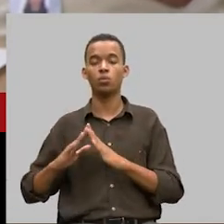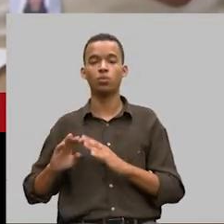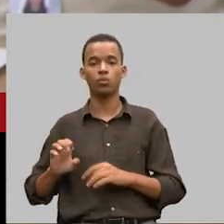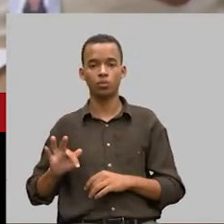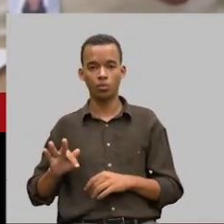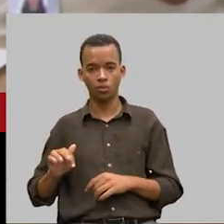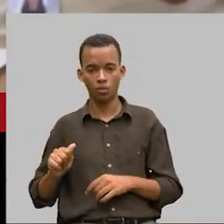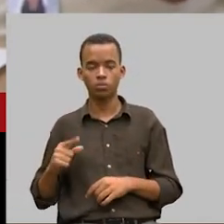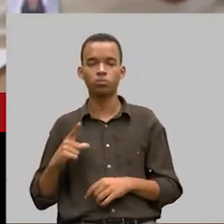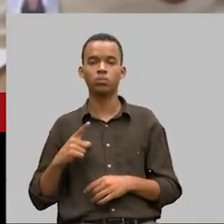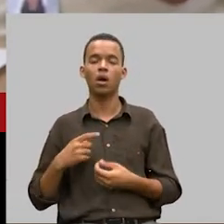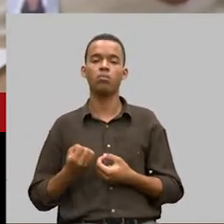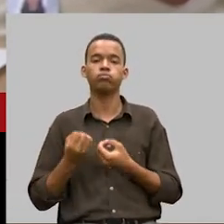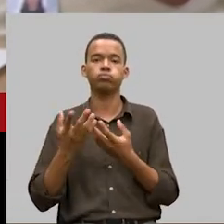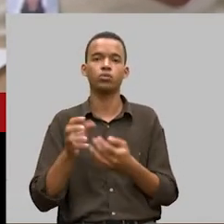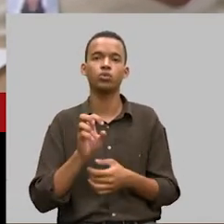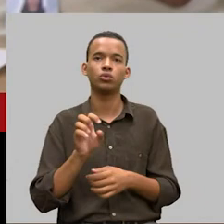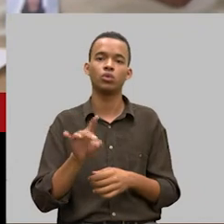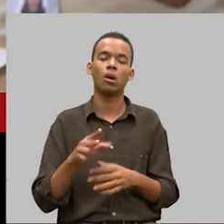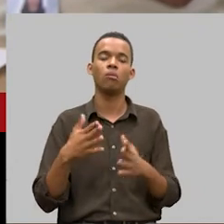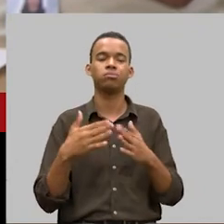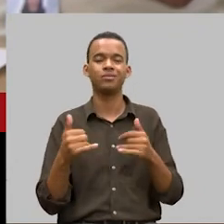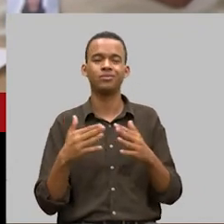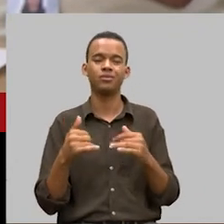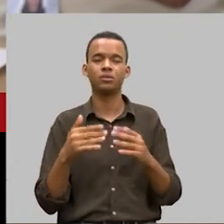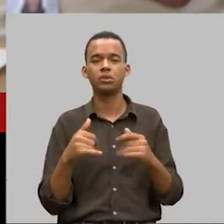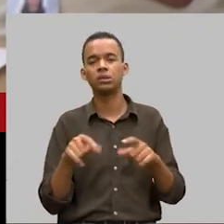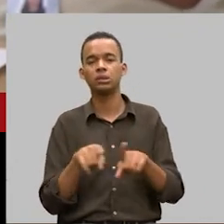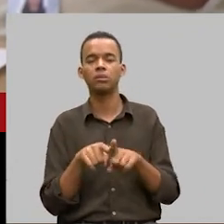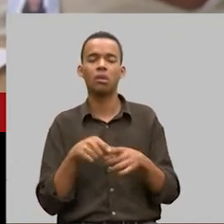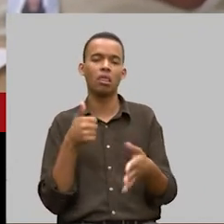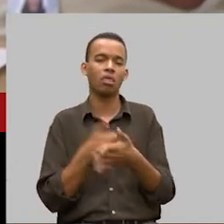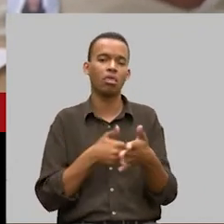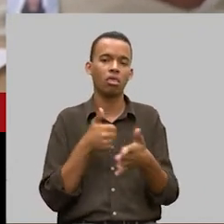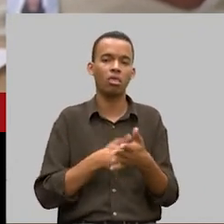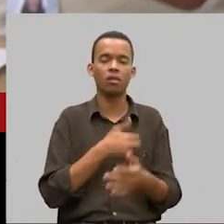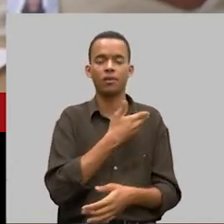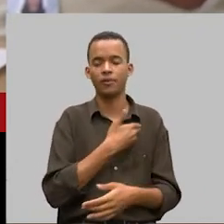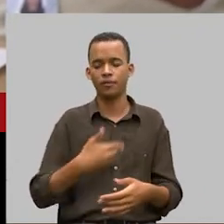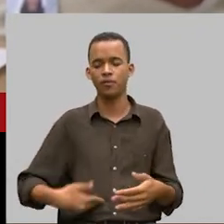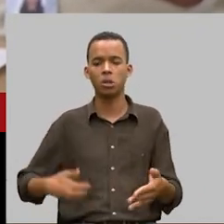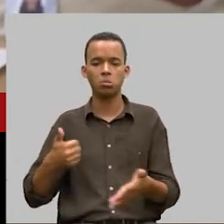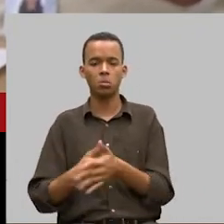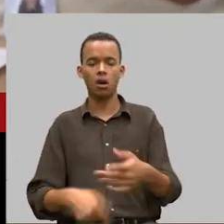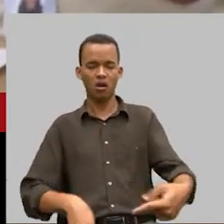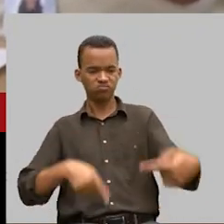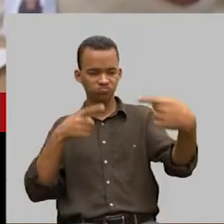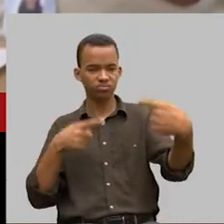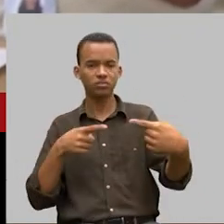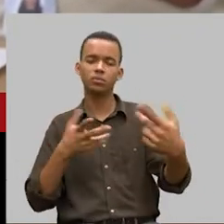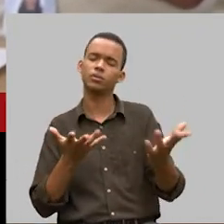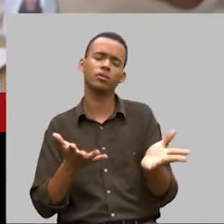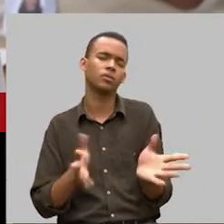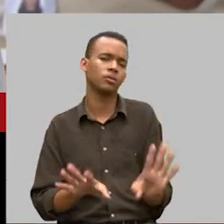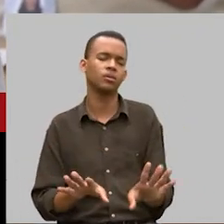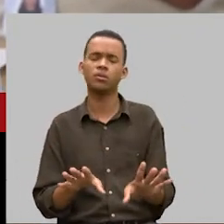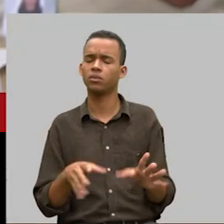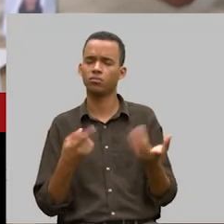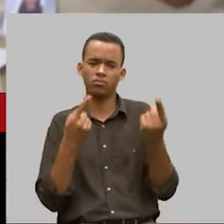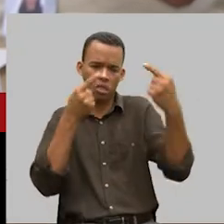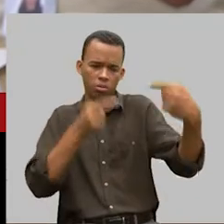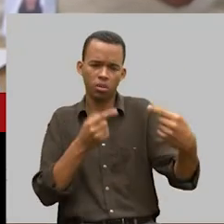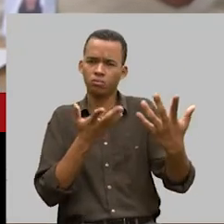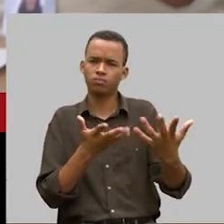nós não estamos aqui para comprar briga com governo nenhum com com ninguém nós estamos